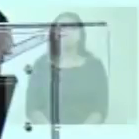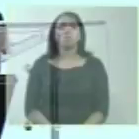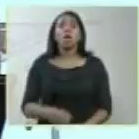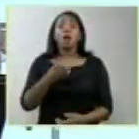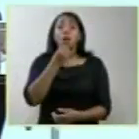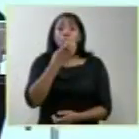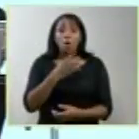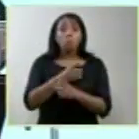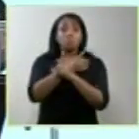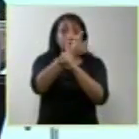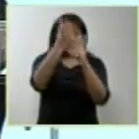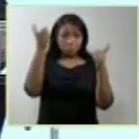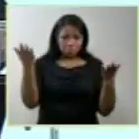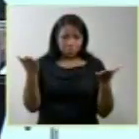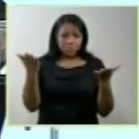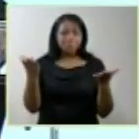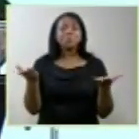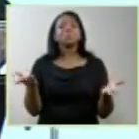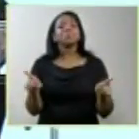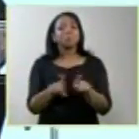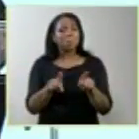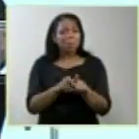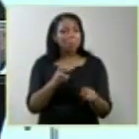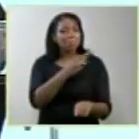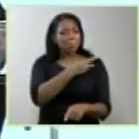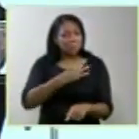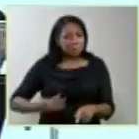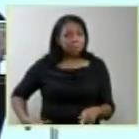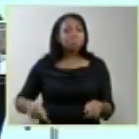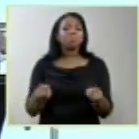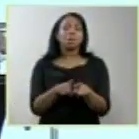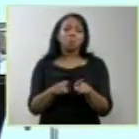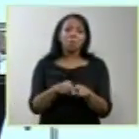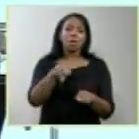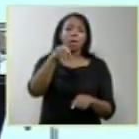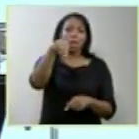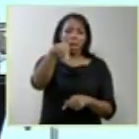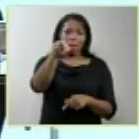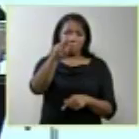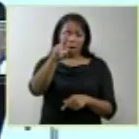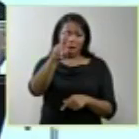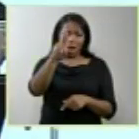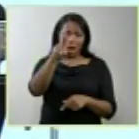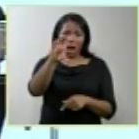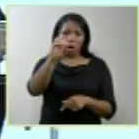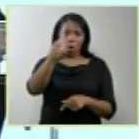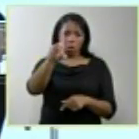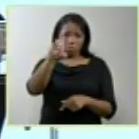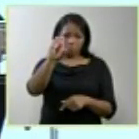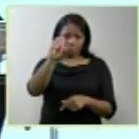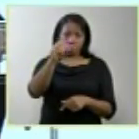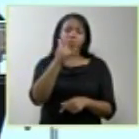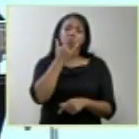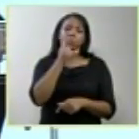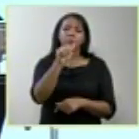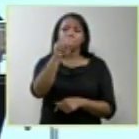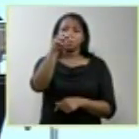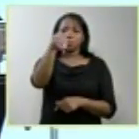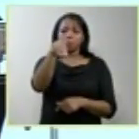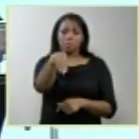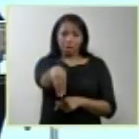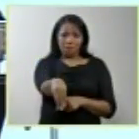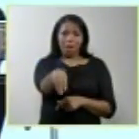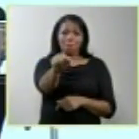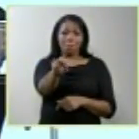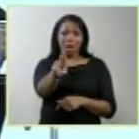Bom dia, Sua Excelência, ministro Marco Aurélio. Bom dia a todos presentes nessa casa. Em primeiro lugar, eu gostaria